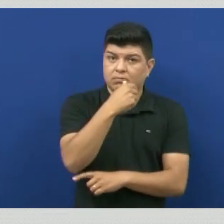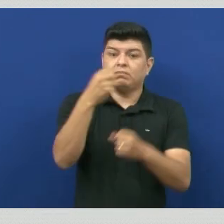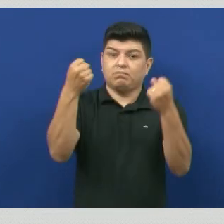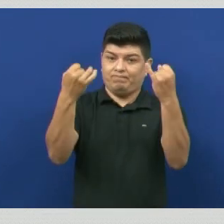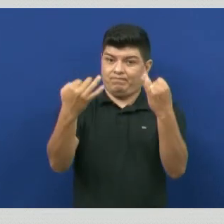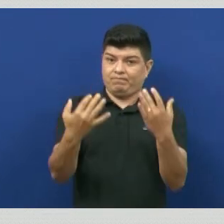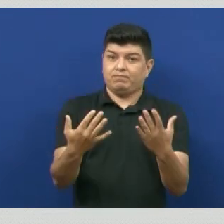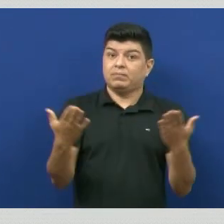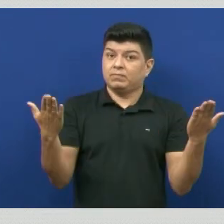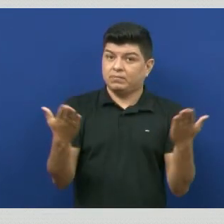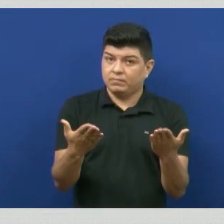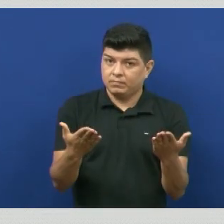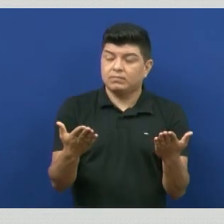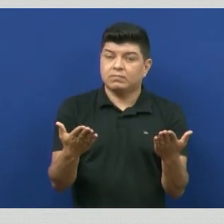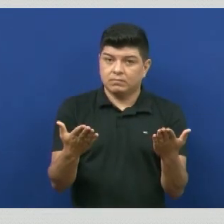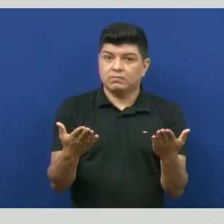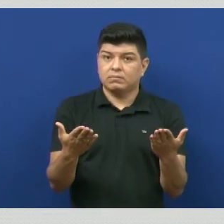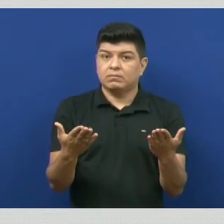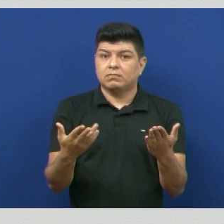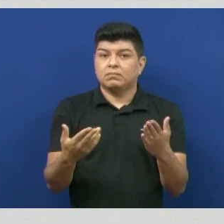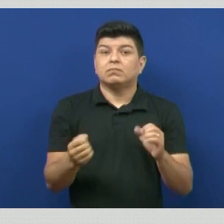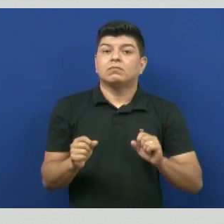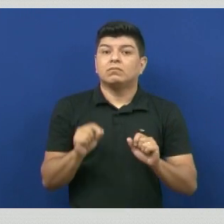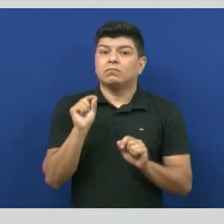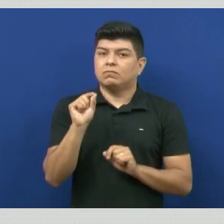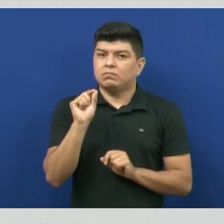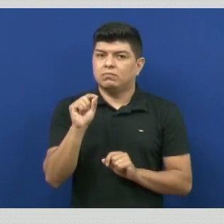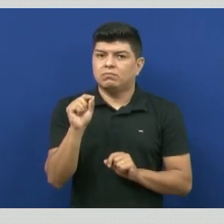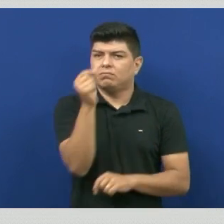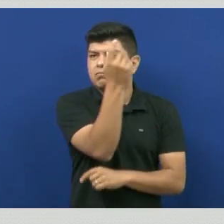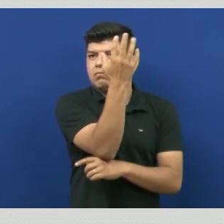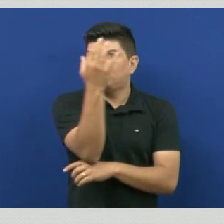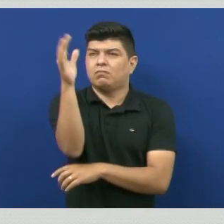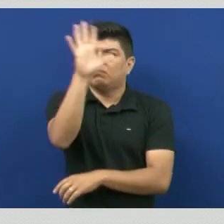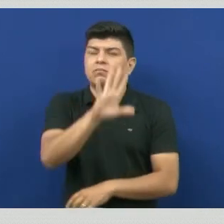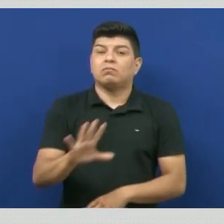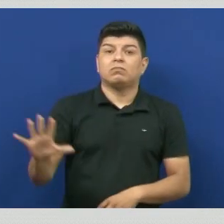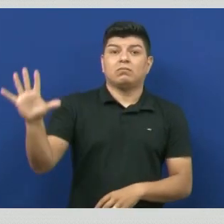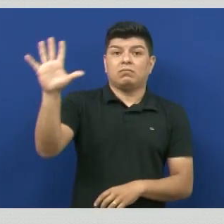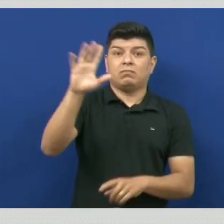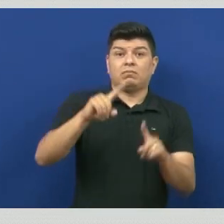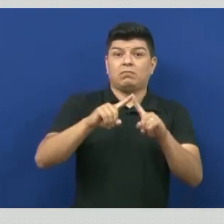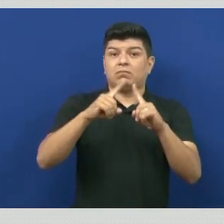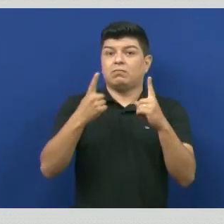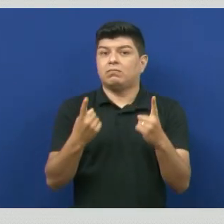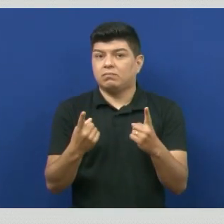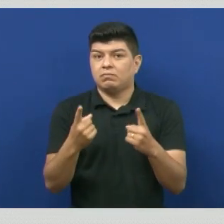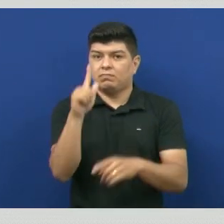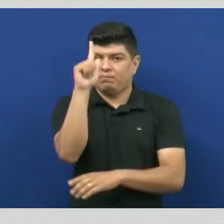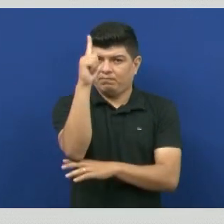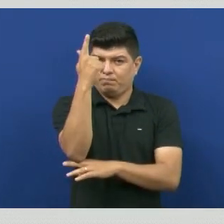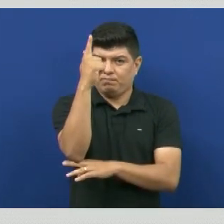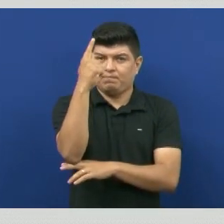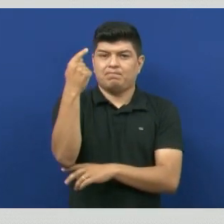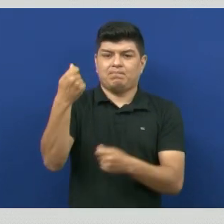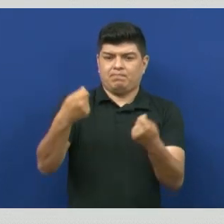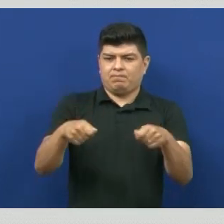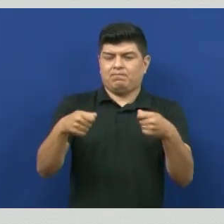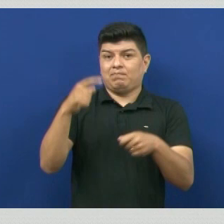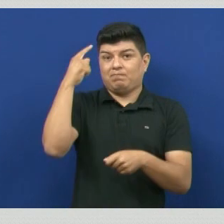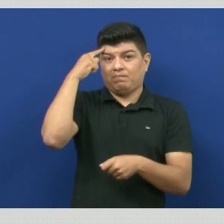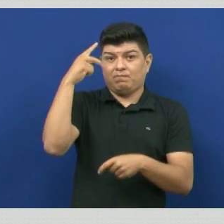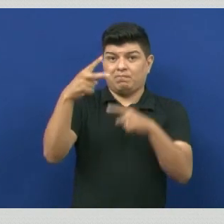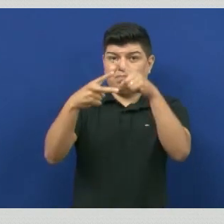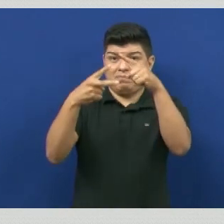também os aspectos naturais de uma maneira geral. Mas na geografia a gente tem que pensar que nós temos